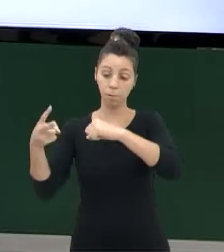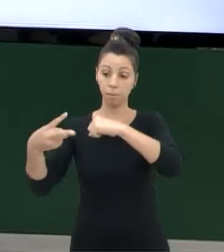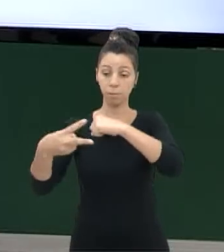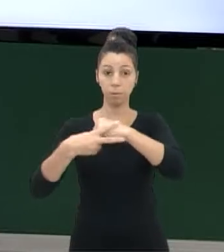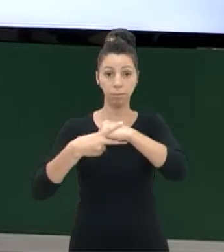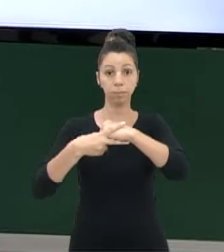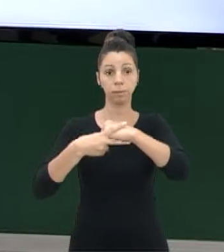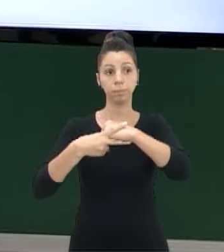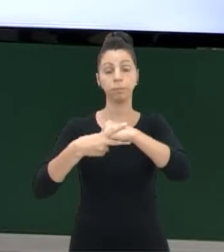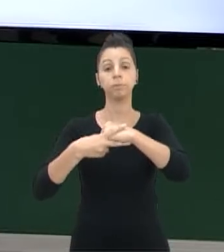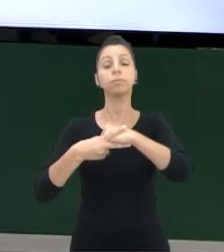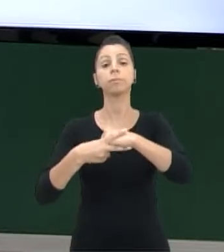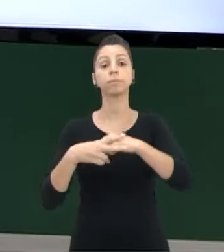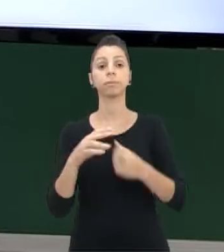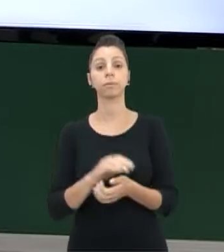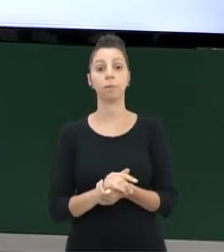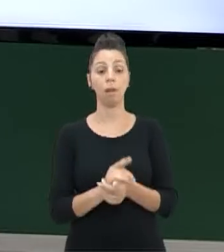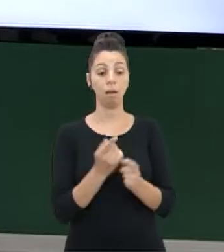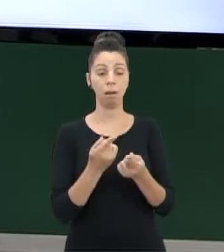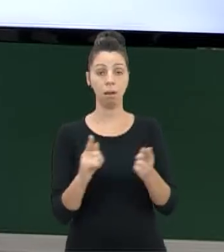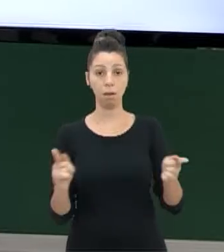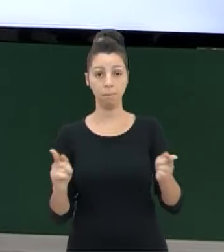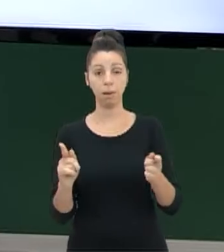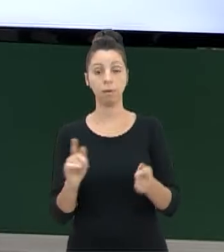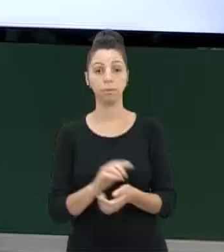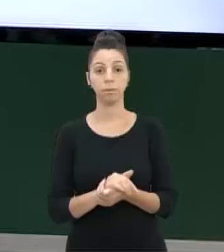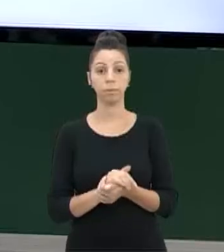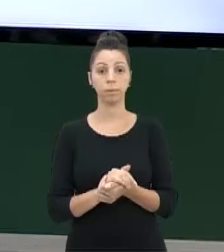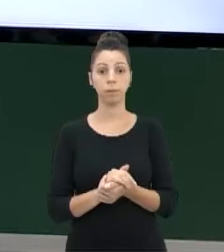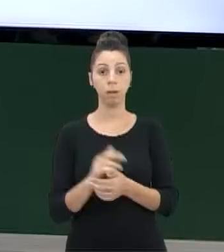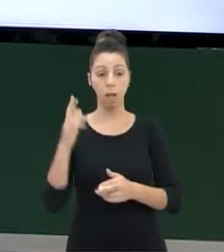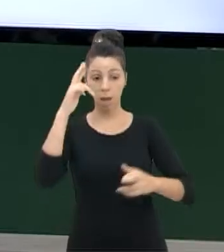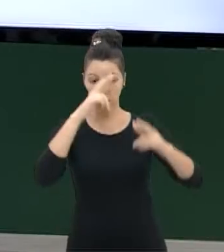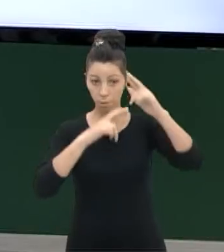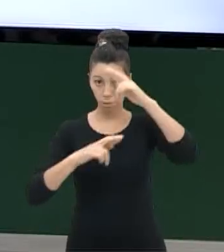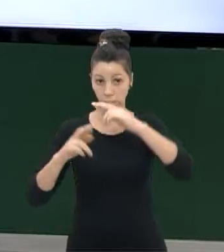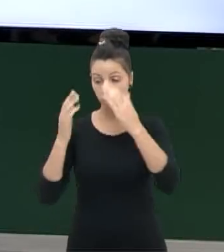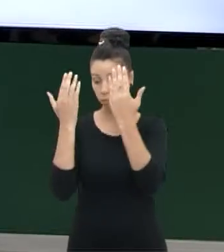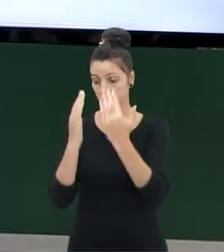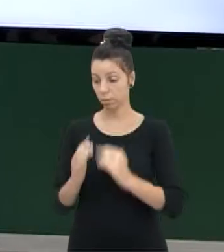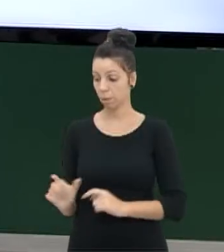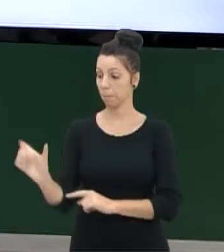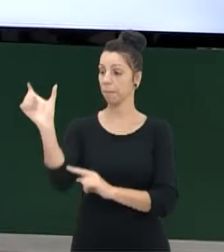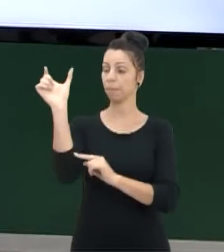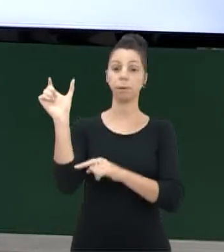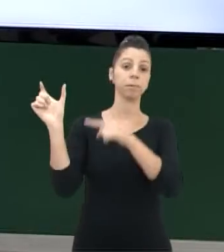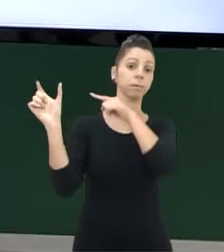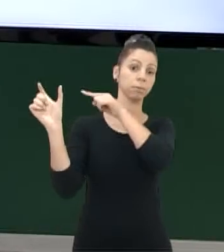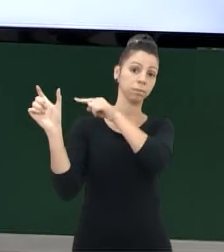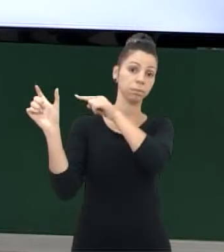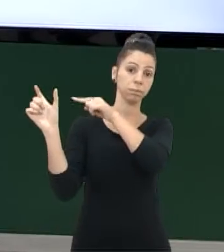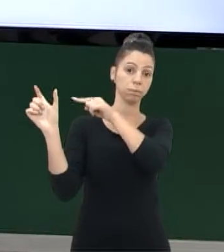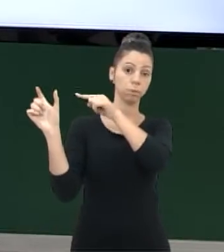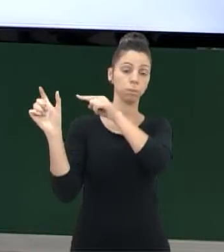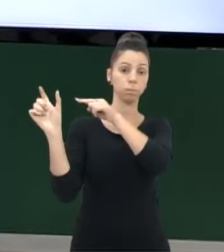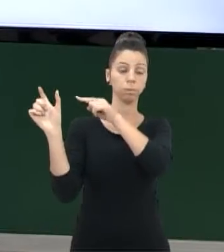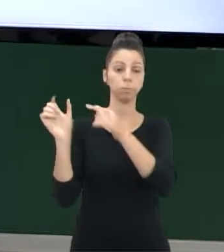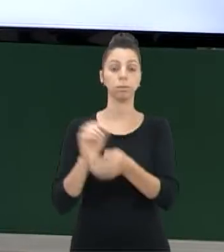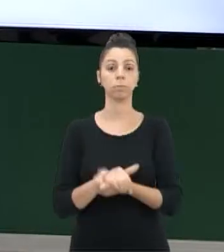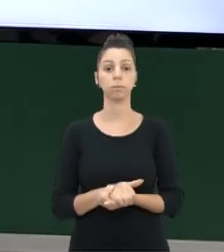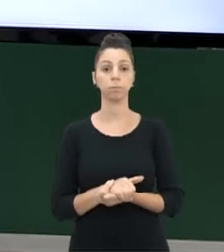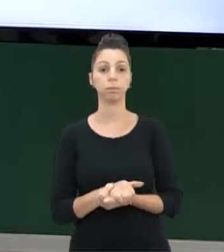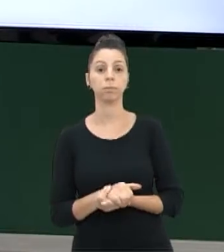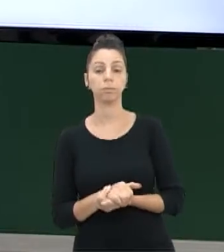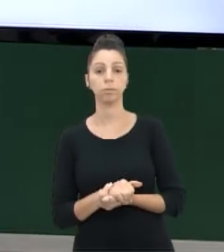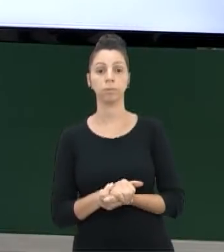falando das classes gramaticais. O que a gente está fazendo? Analisando a palavra em si, o termo individualmente. Mas e quando a gente